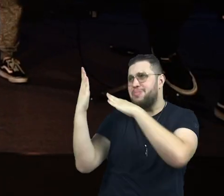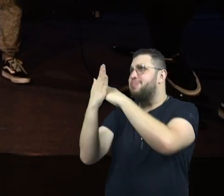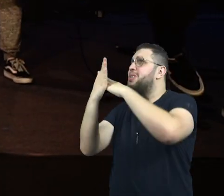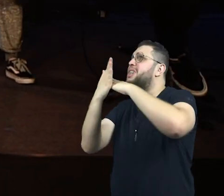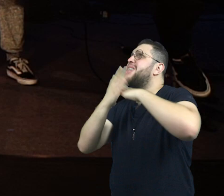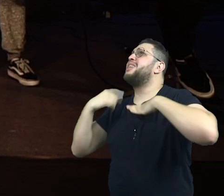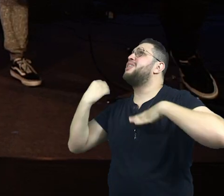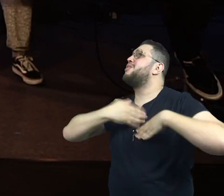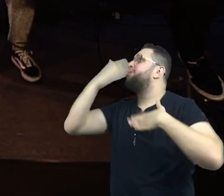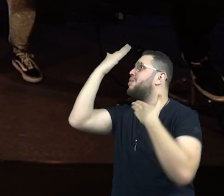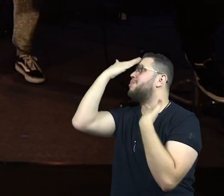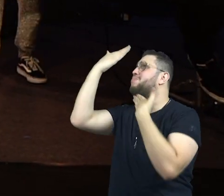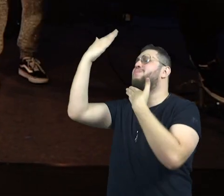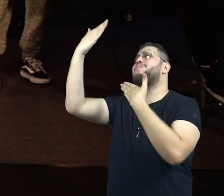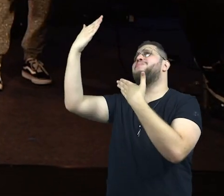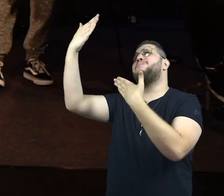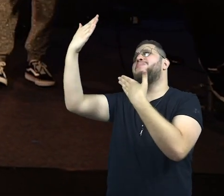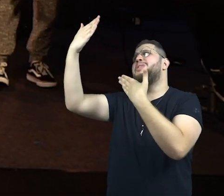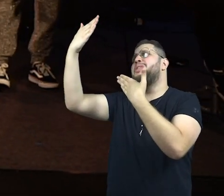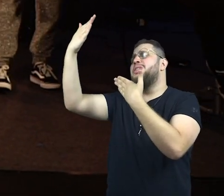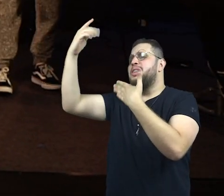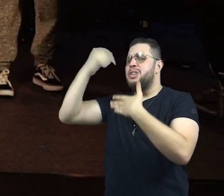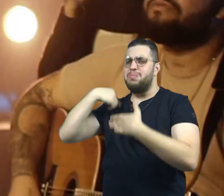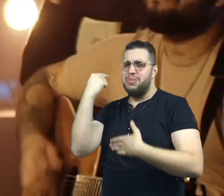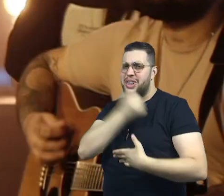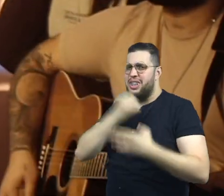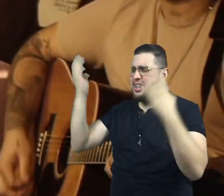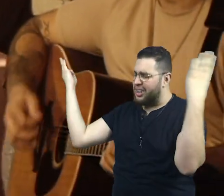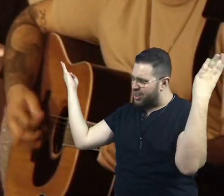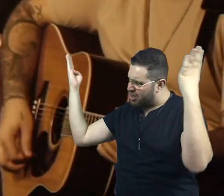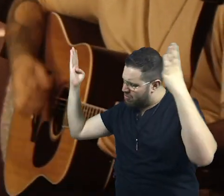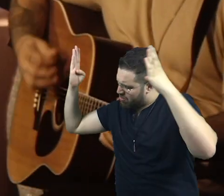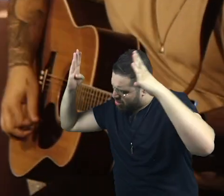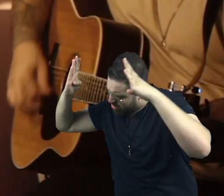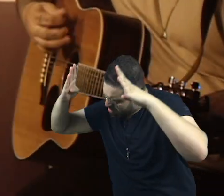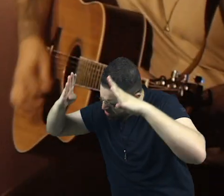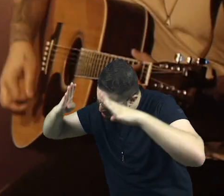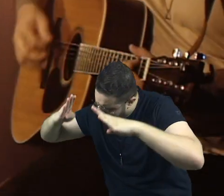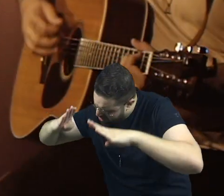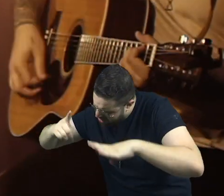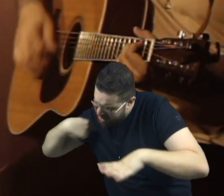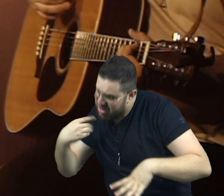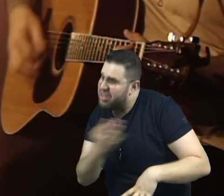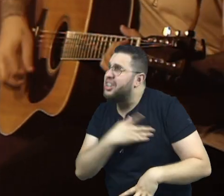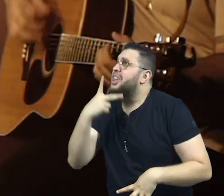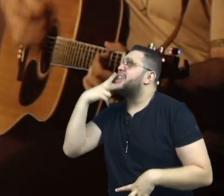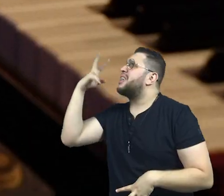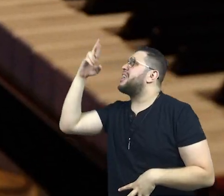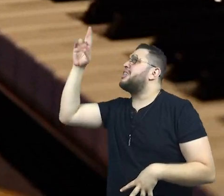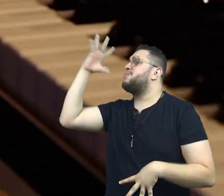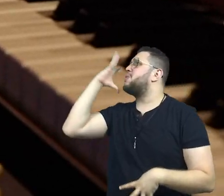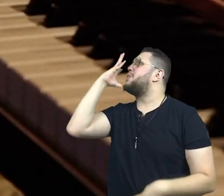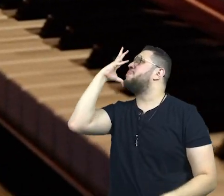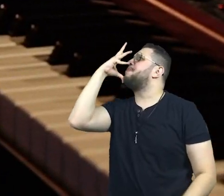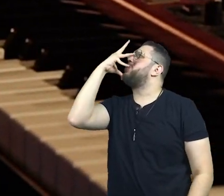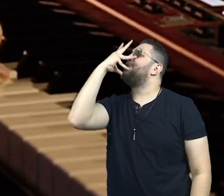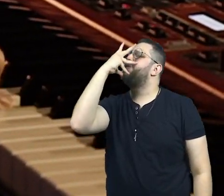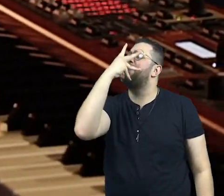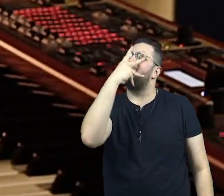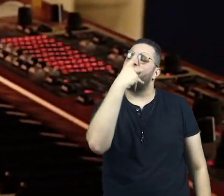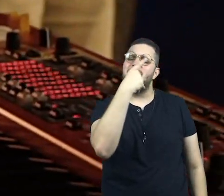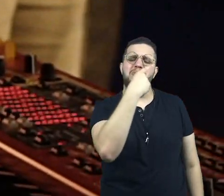derramar, dizer que sou grato, me derramar, dizer que